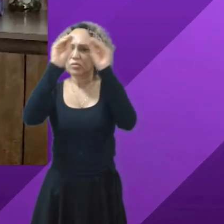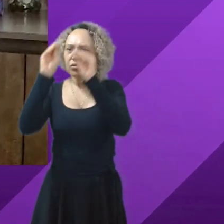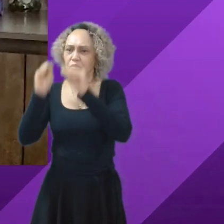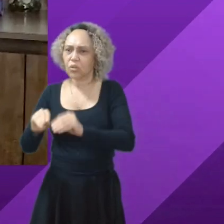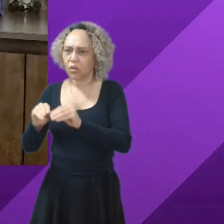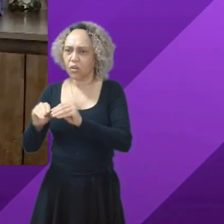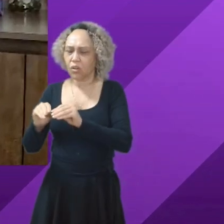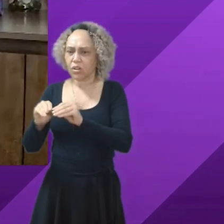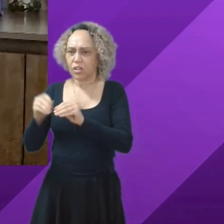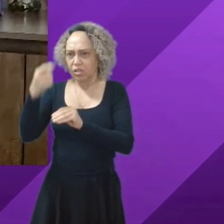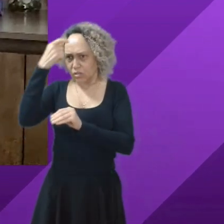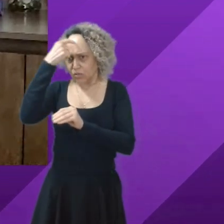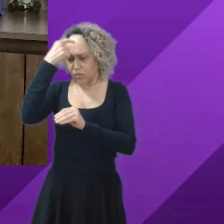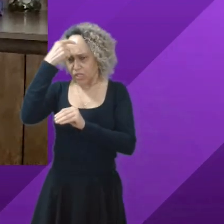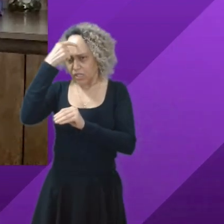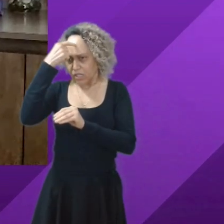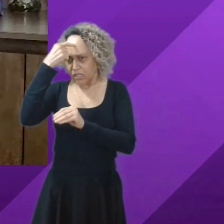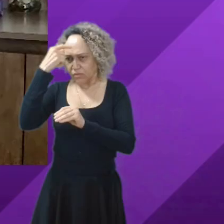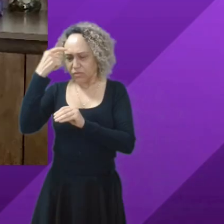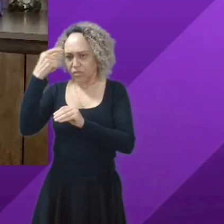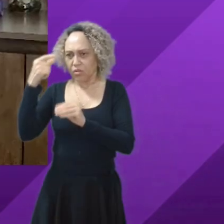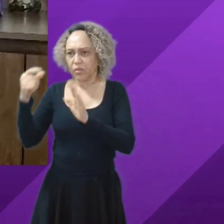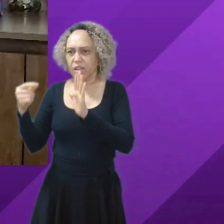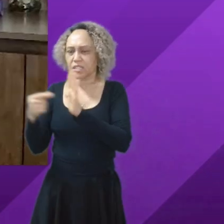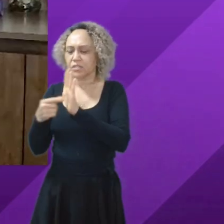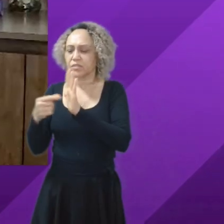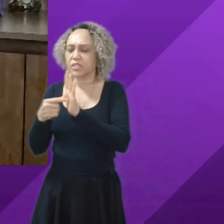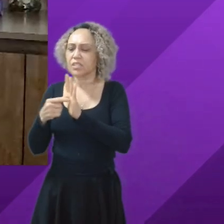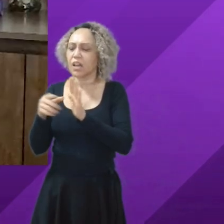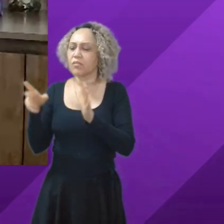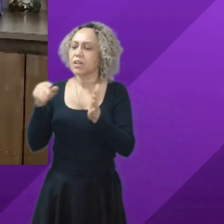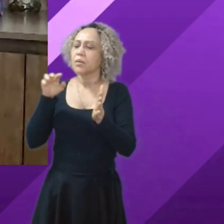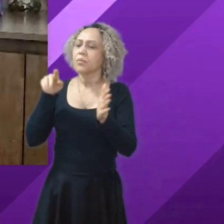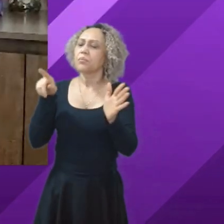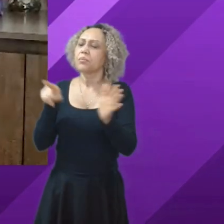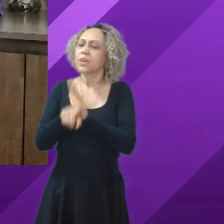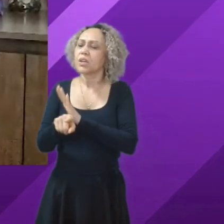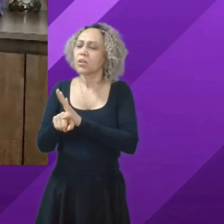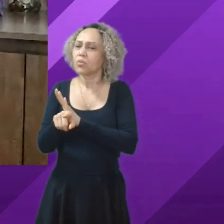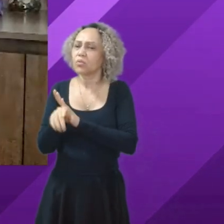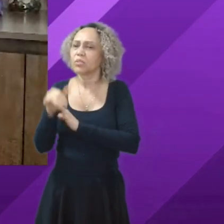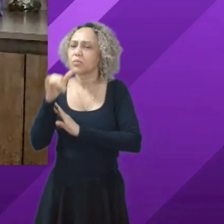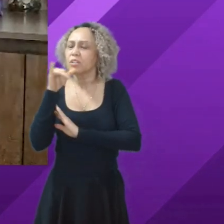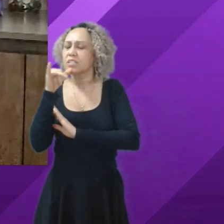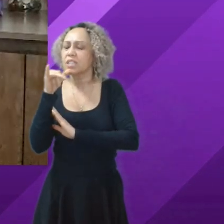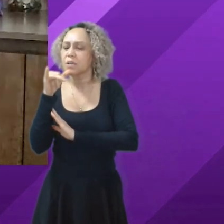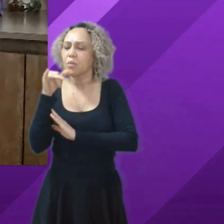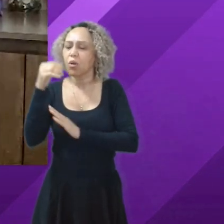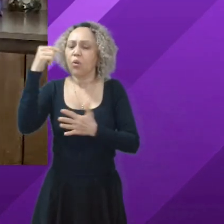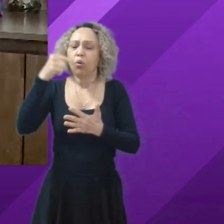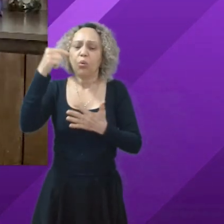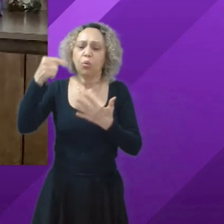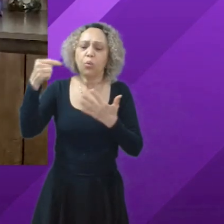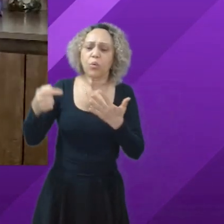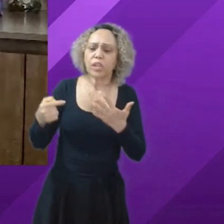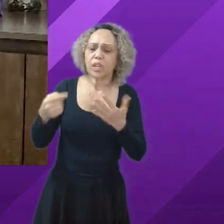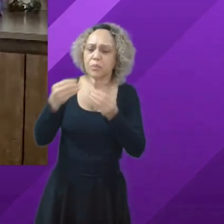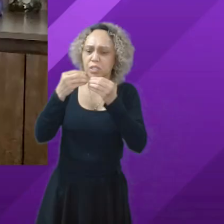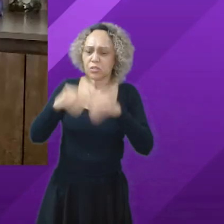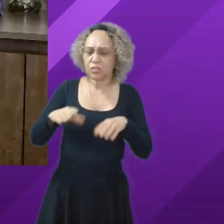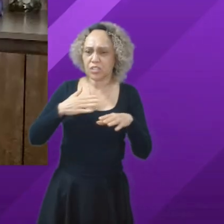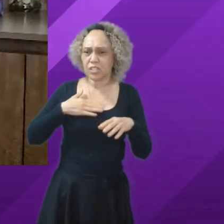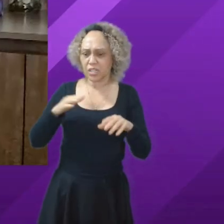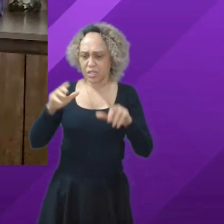isso atinge a minha imagem. Quais os pontos eu devo me preocupar de eu aceitar estar nessa